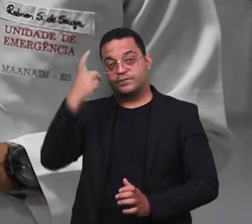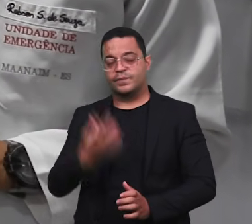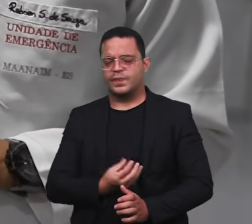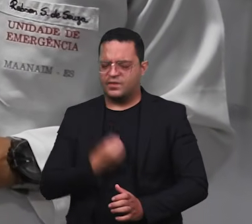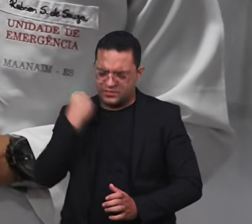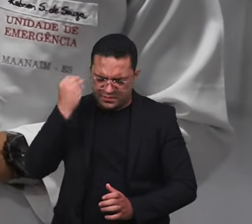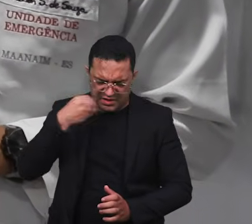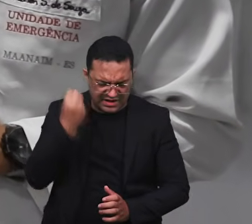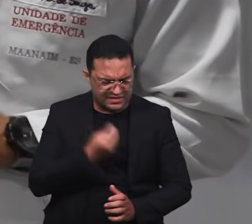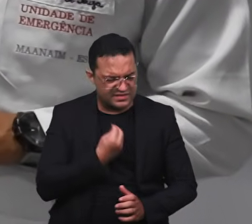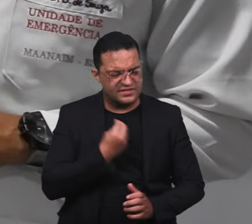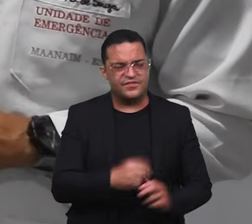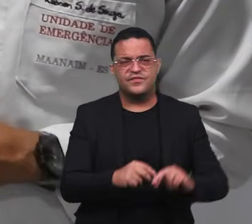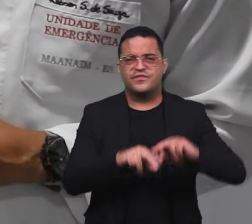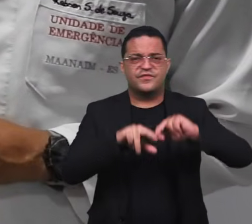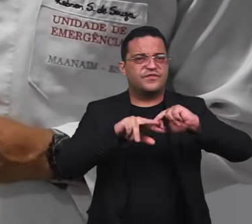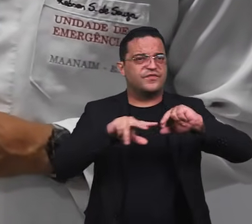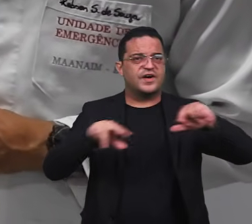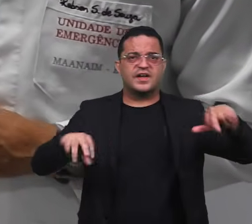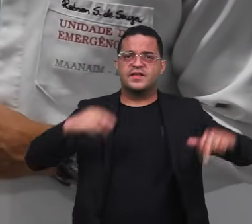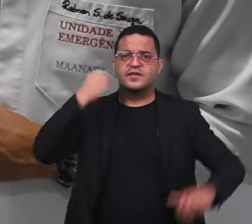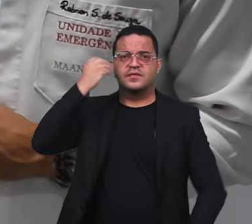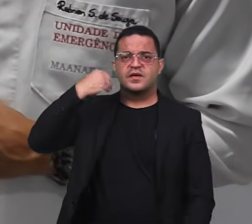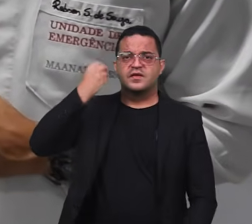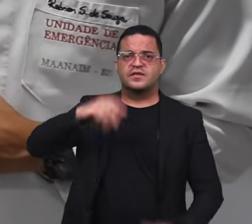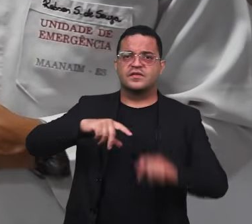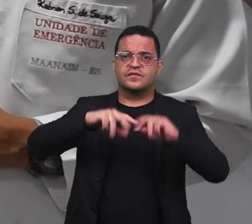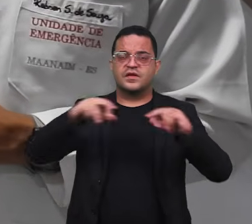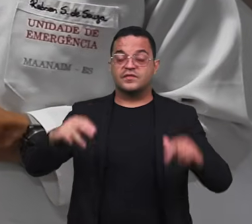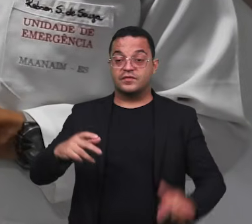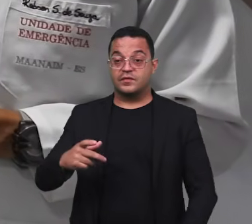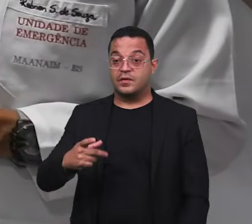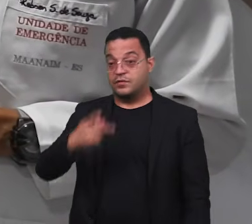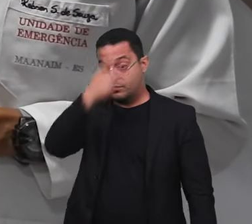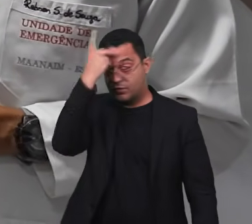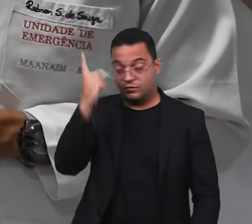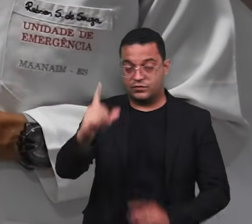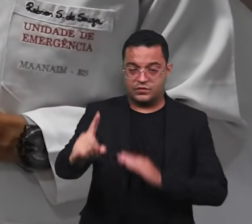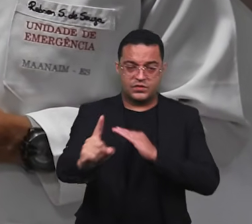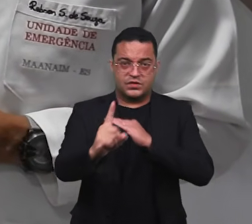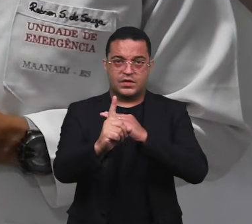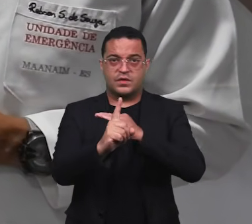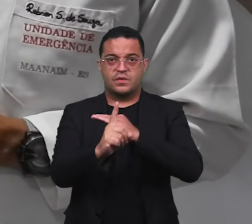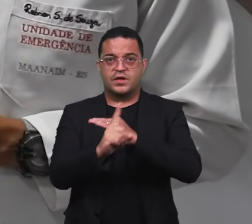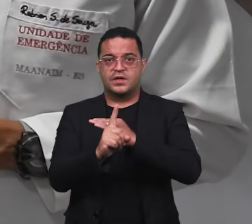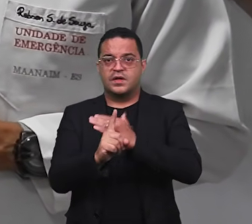Experimentamos muitas experiências aqui, né, pastor Gelson? Muitas experiências de irmãos que recebem atendimento